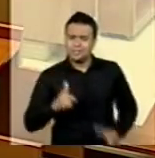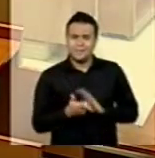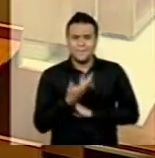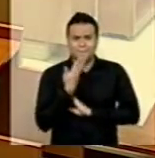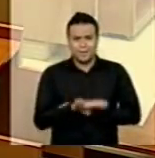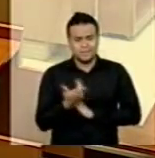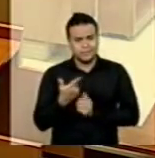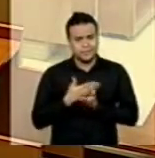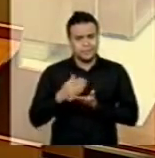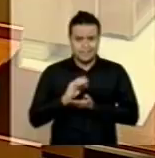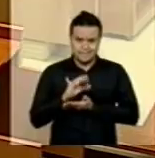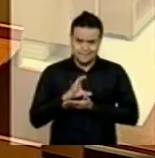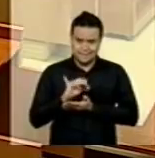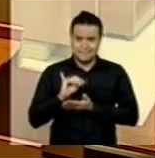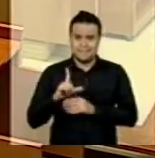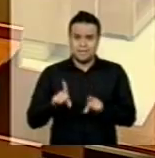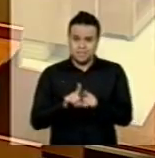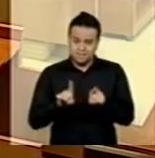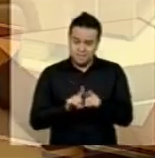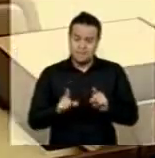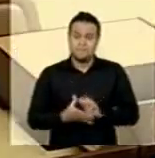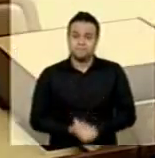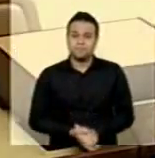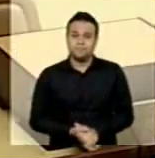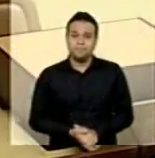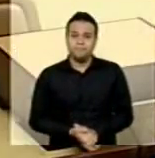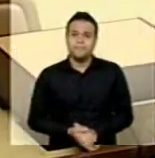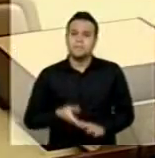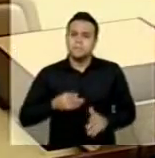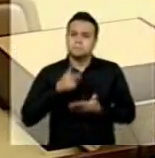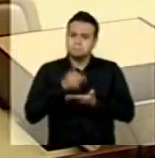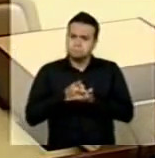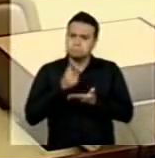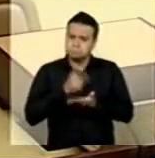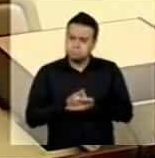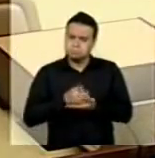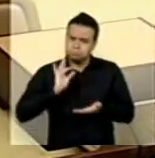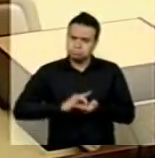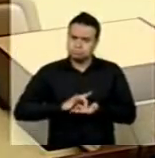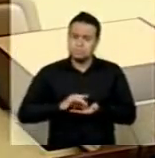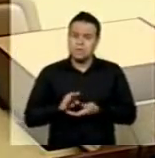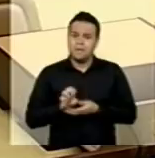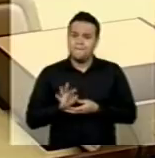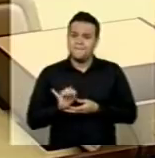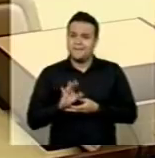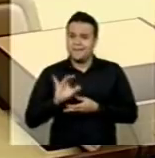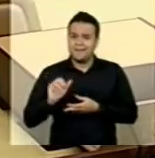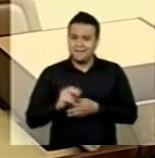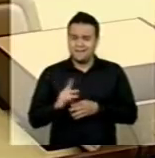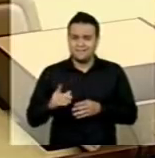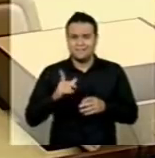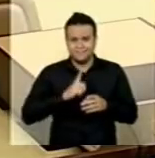na inicial e o alegado risco de permanecerem com plena eficácia os preceitos